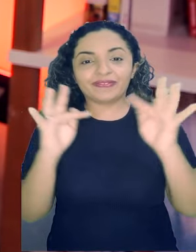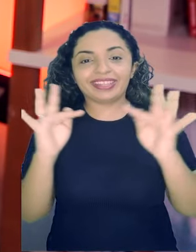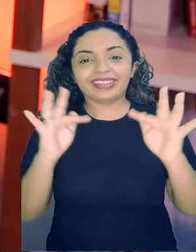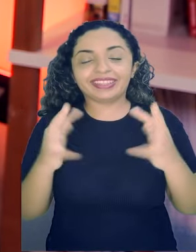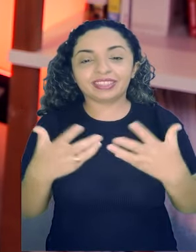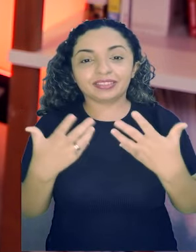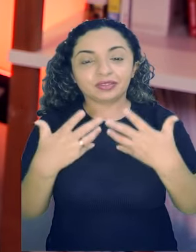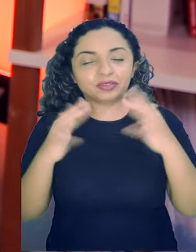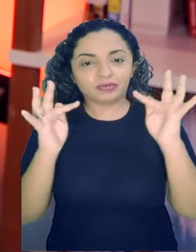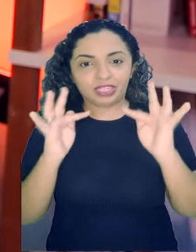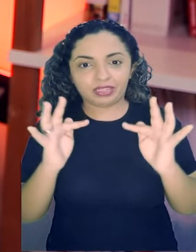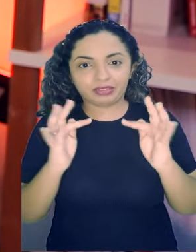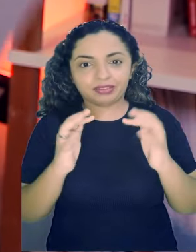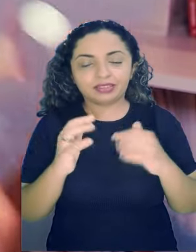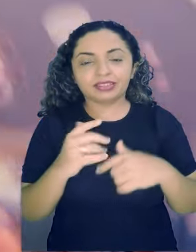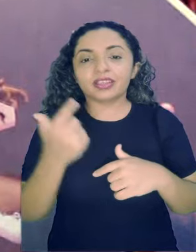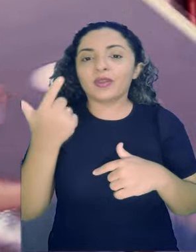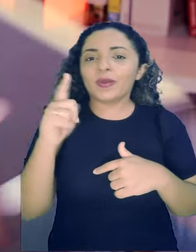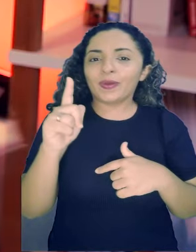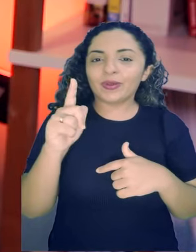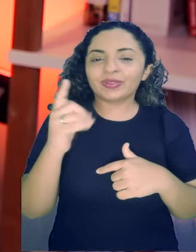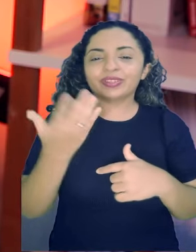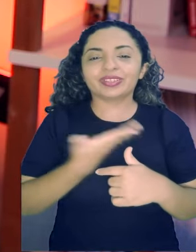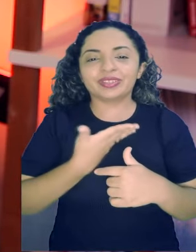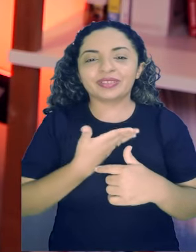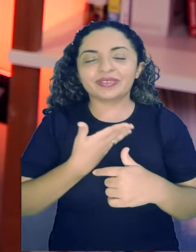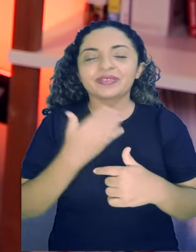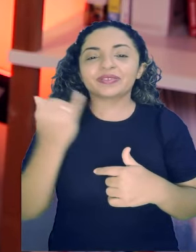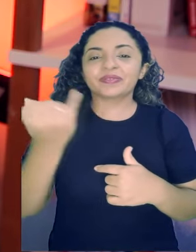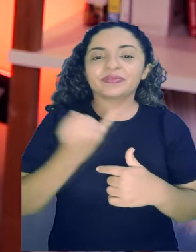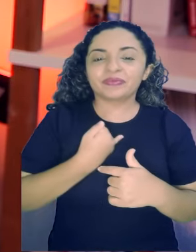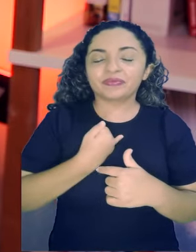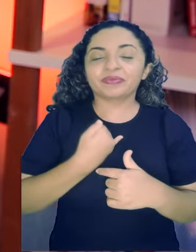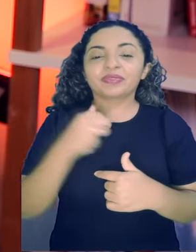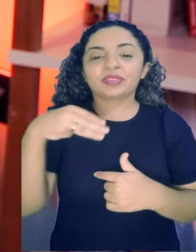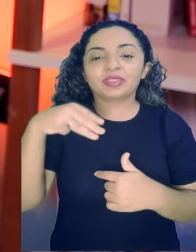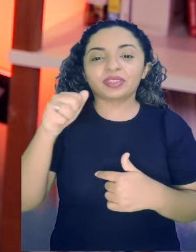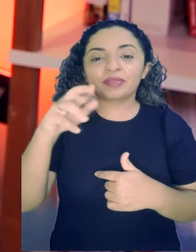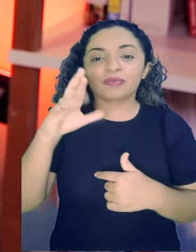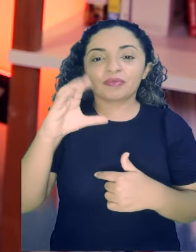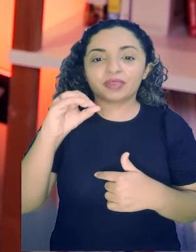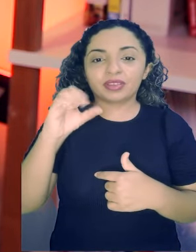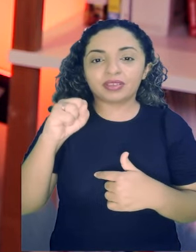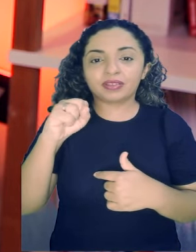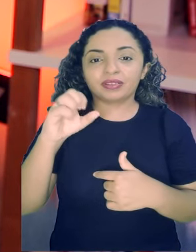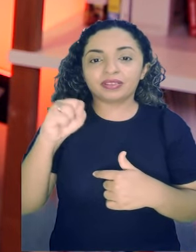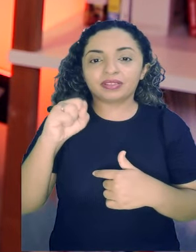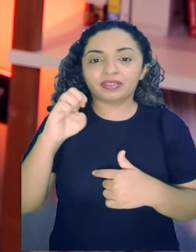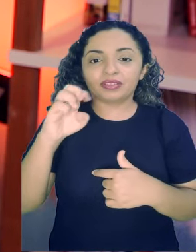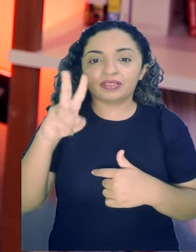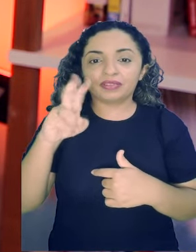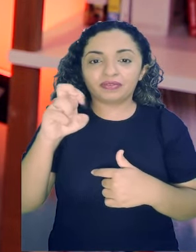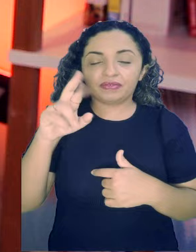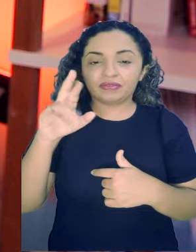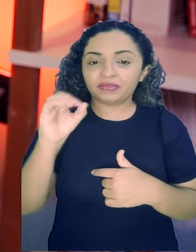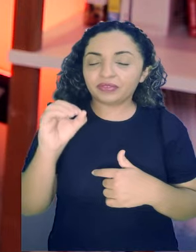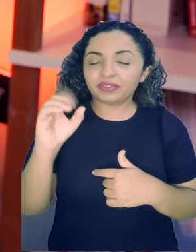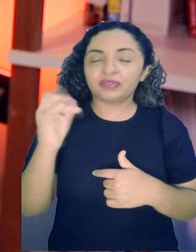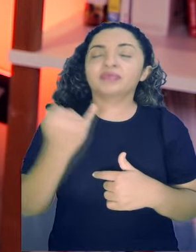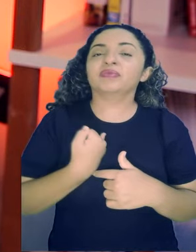Felizes os Felizes, da Yasmina Reza, que foi uma outra indicação também de um amigo, Marco Severo. Me recomendou demais esse livro e eu